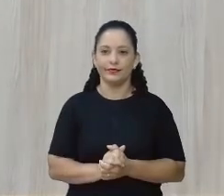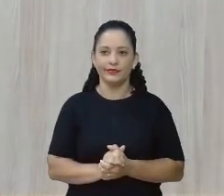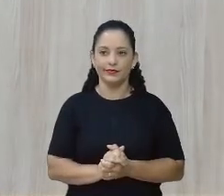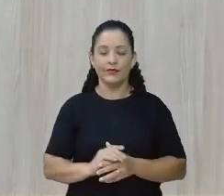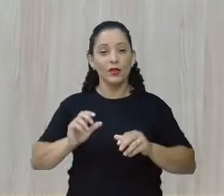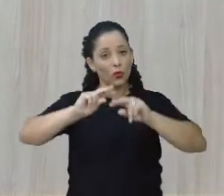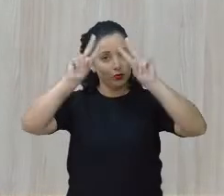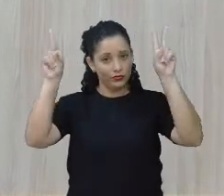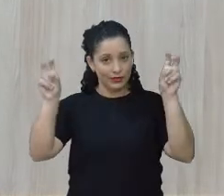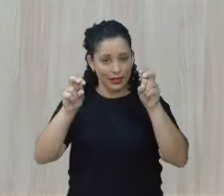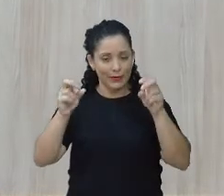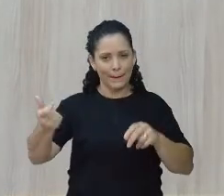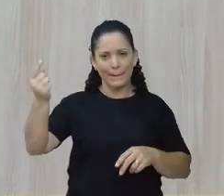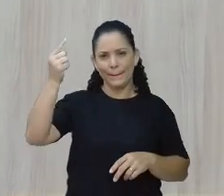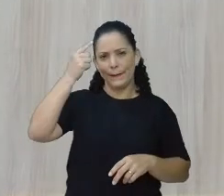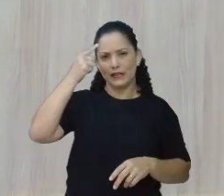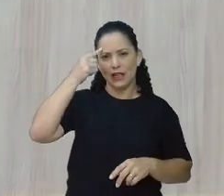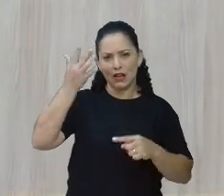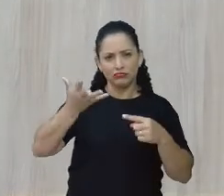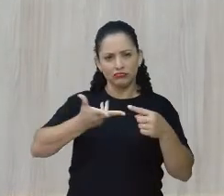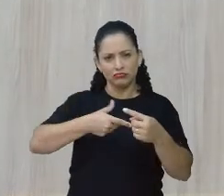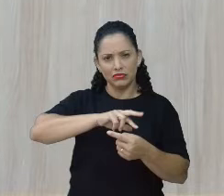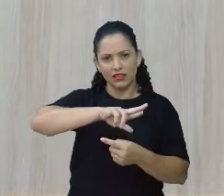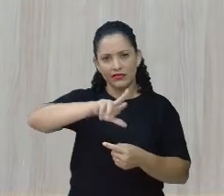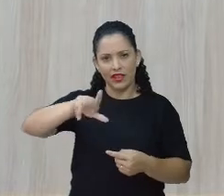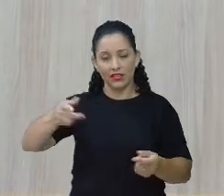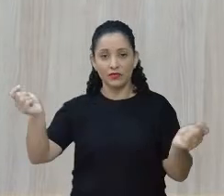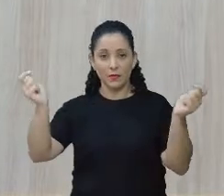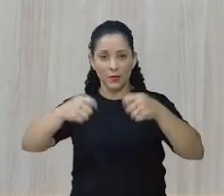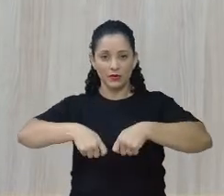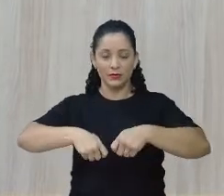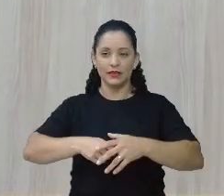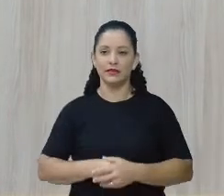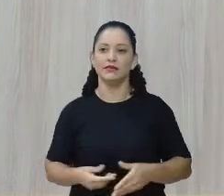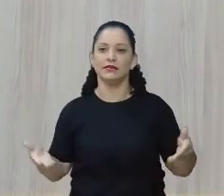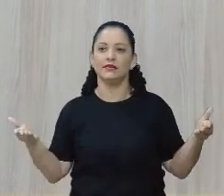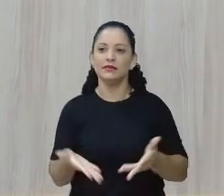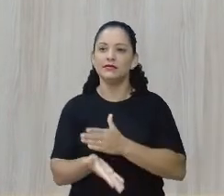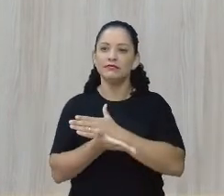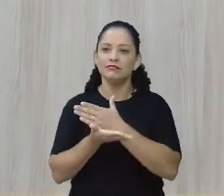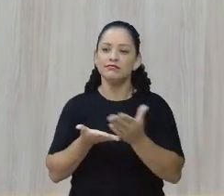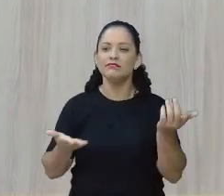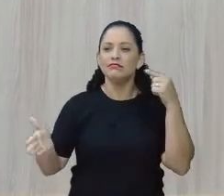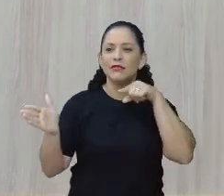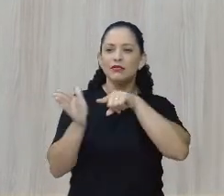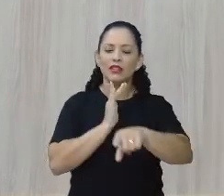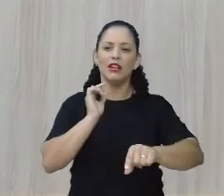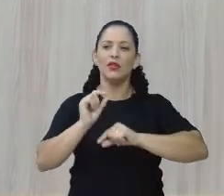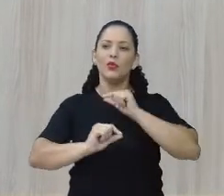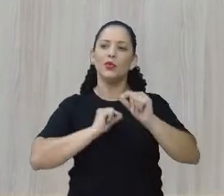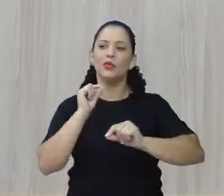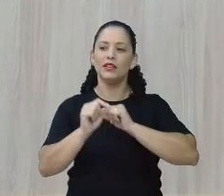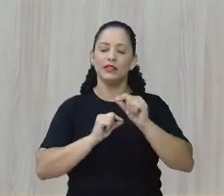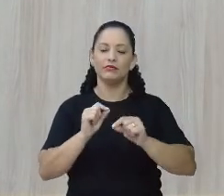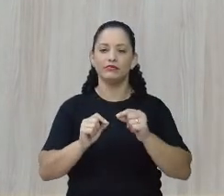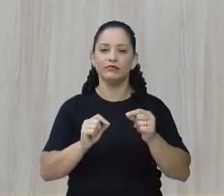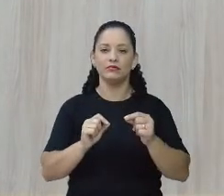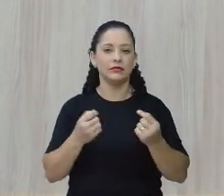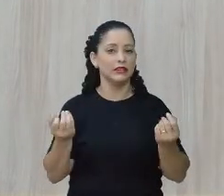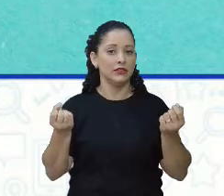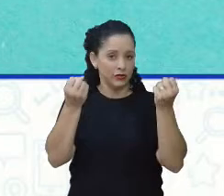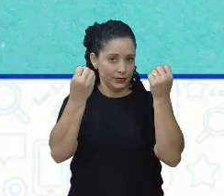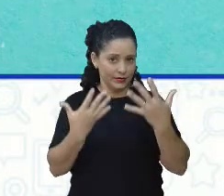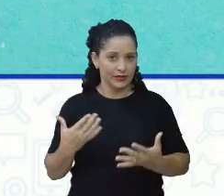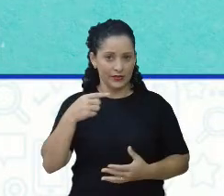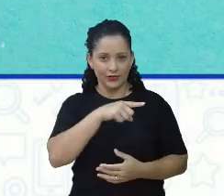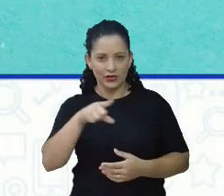sobre esse tema para pensar outras possibilidades. Então eu começo a aula perguntando assim, né? Perguntando não, dizendo que vocês já